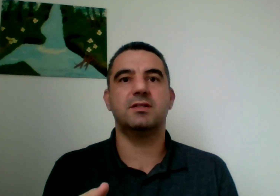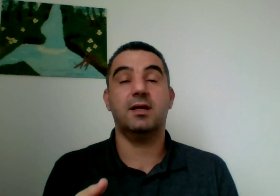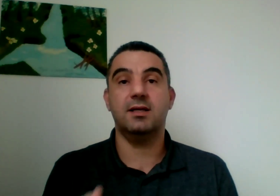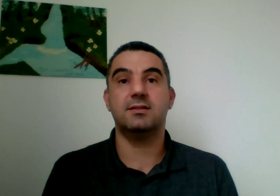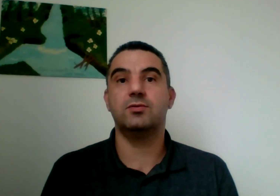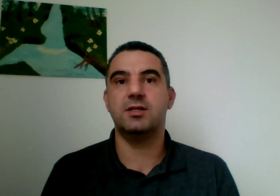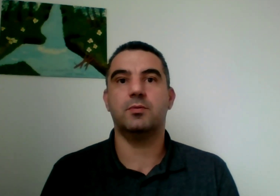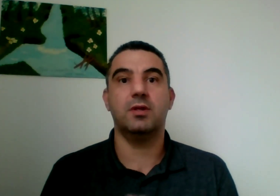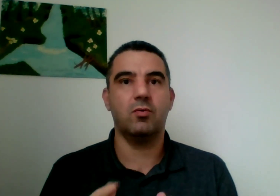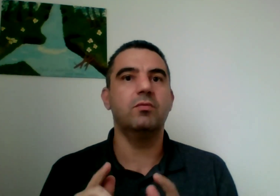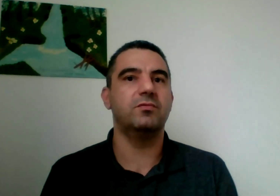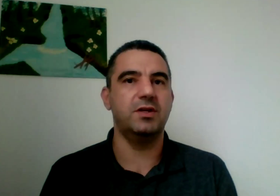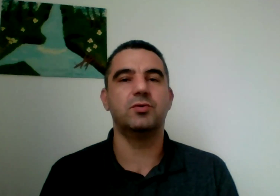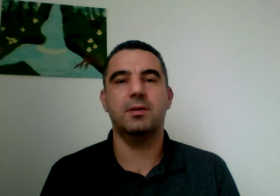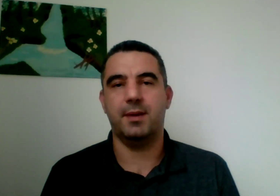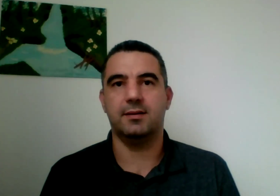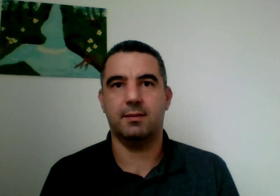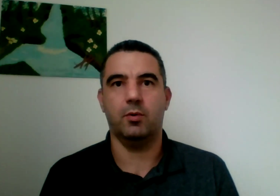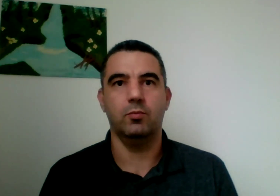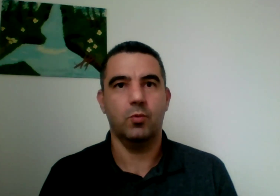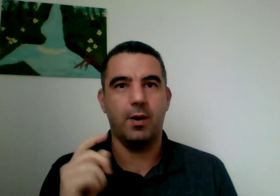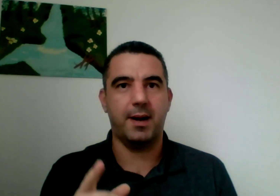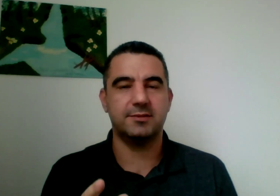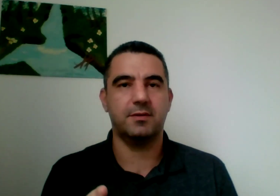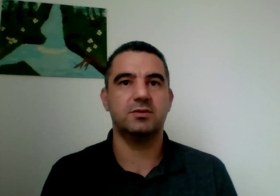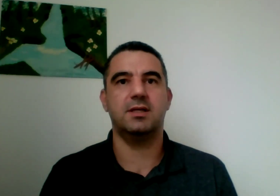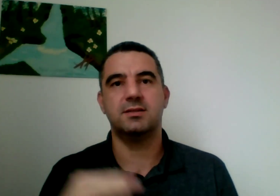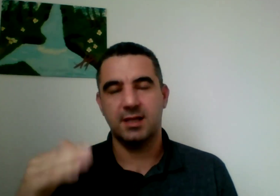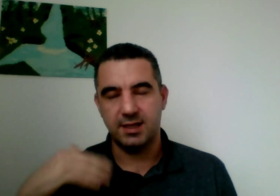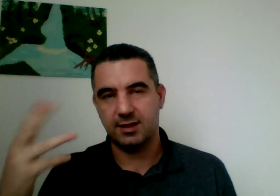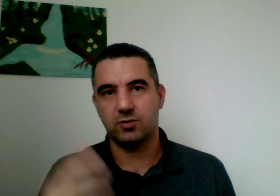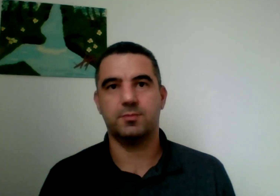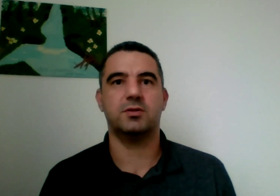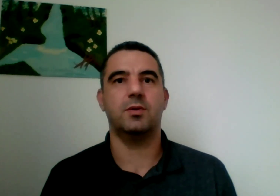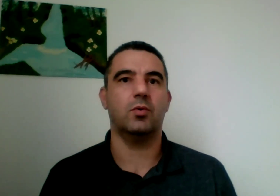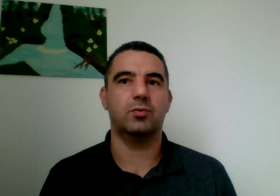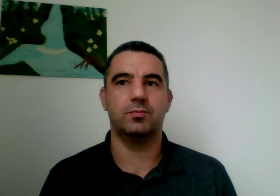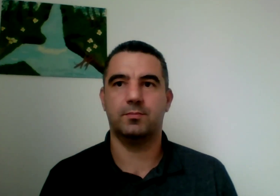vou fazer questão de responder com um vídeo também, tá bom? Um abraço para vocês e até o nosso próximo encontro.